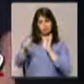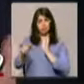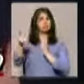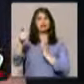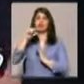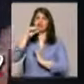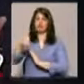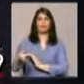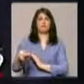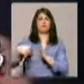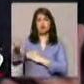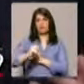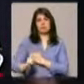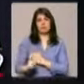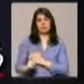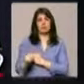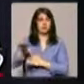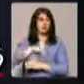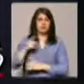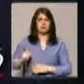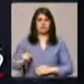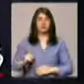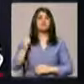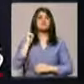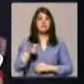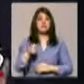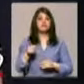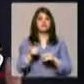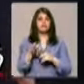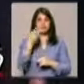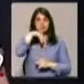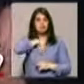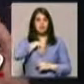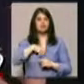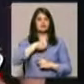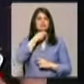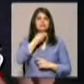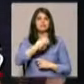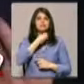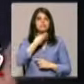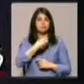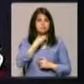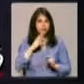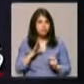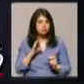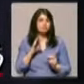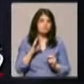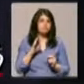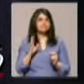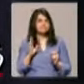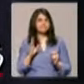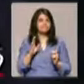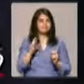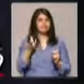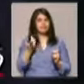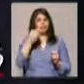muito Jogo de Cintura como nós costumamos dizer engolir alguns sapos Para Não Dizer e elefantes para apresentar aqui algo que seja